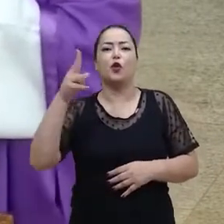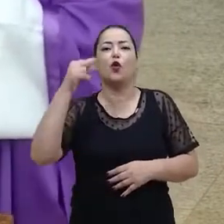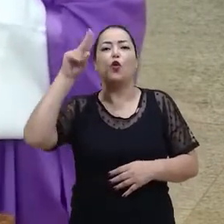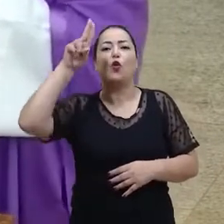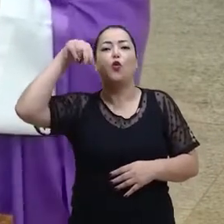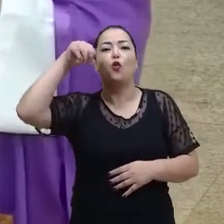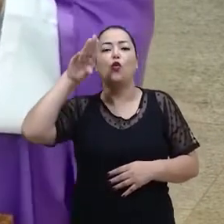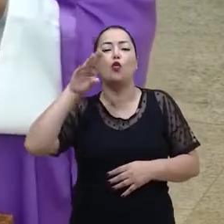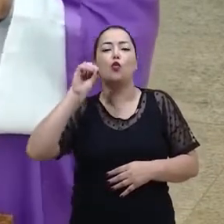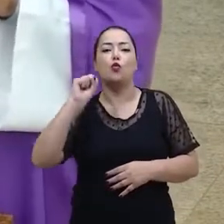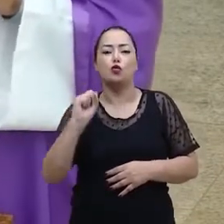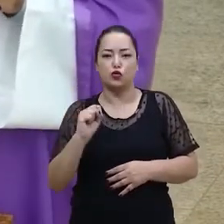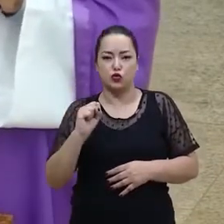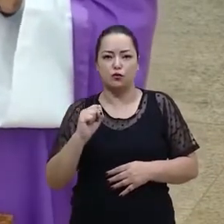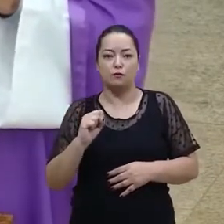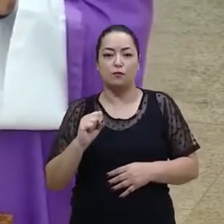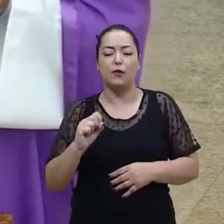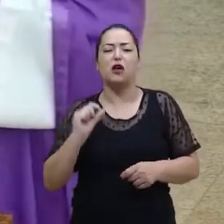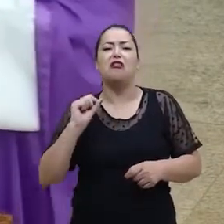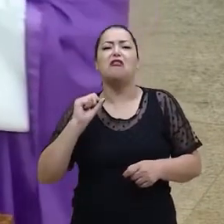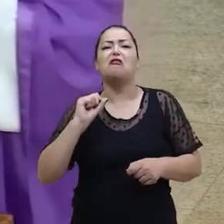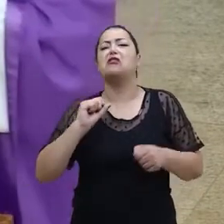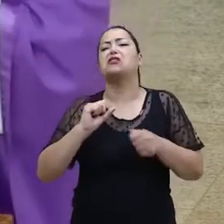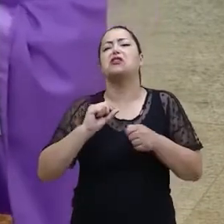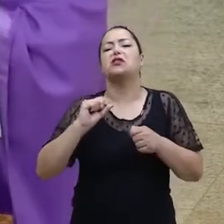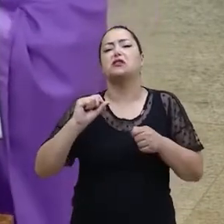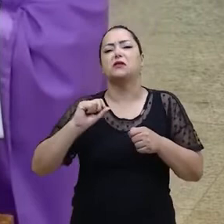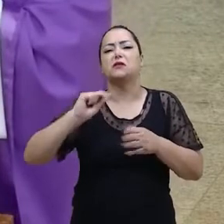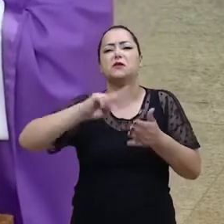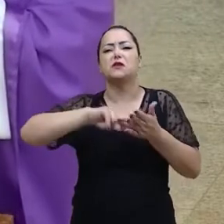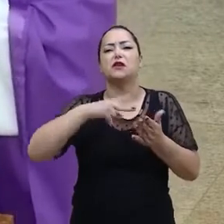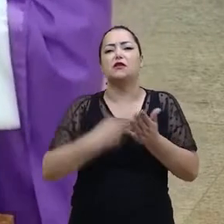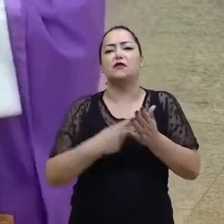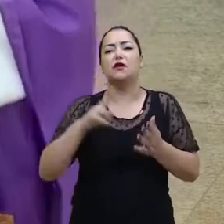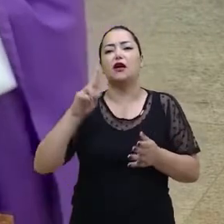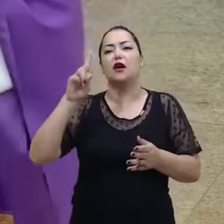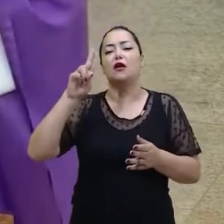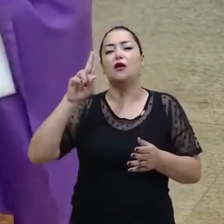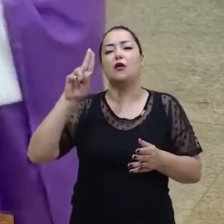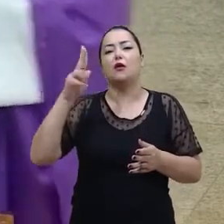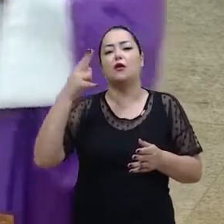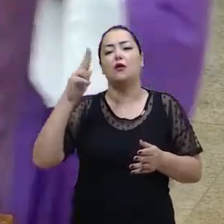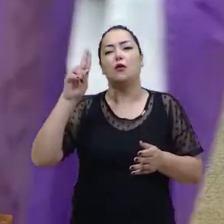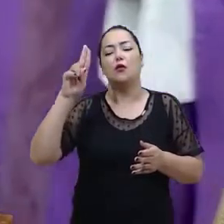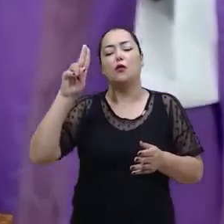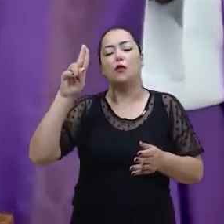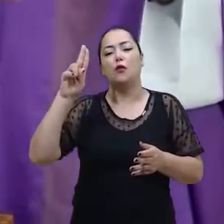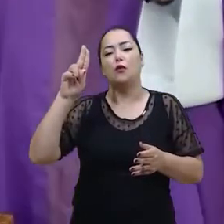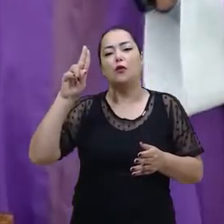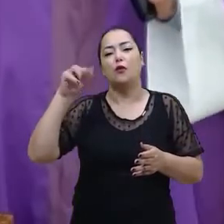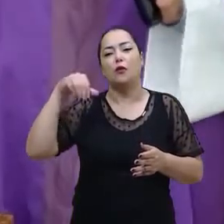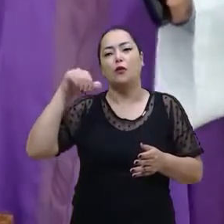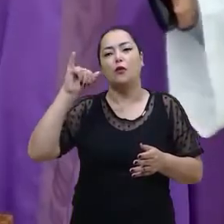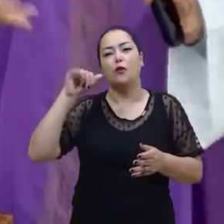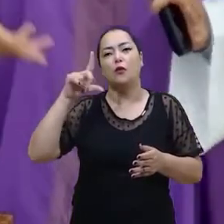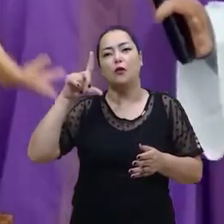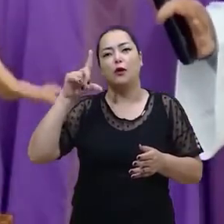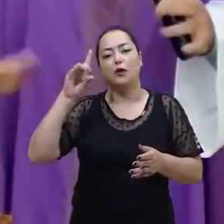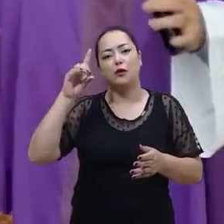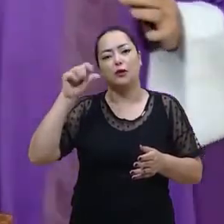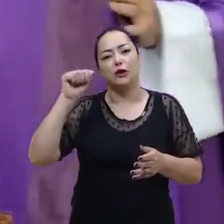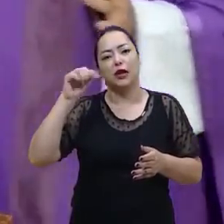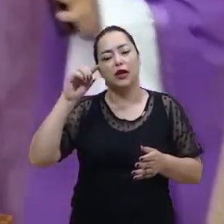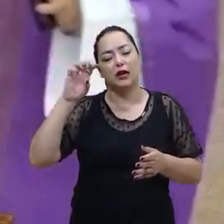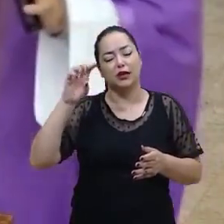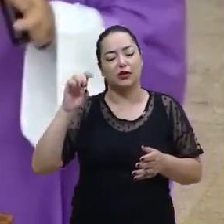humildade eu gosto muito da origem da palavra humildade vem de húmus Terra humildade então é voltar para a sua terra voltar para o